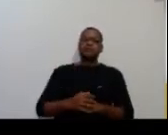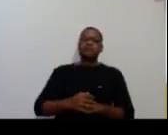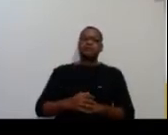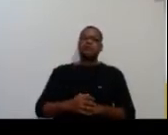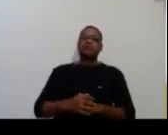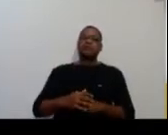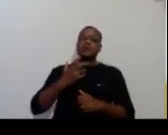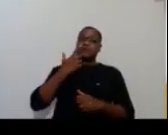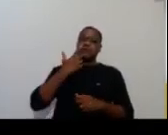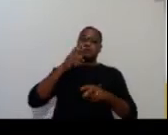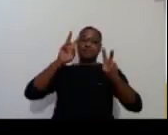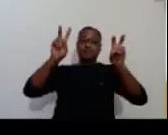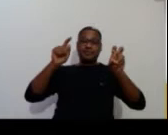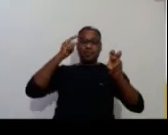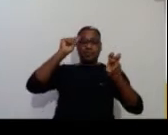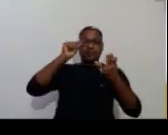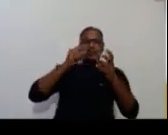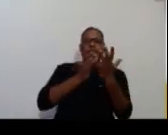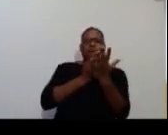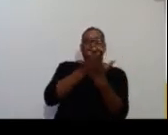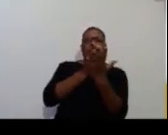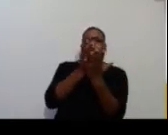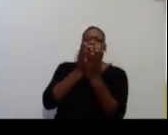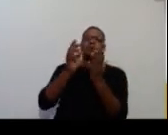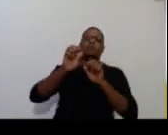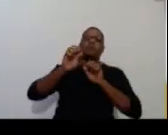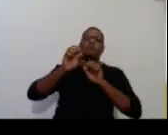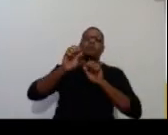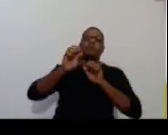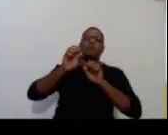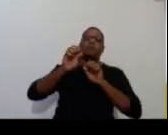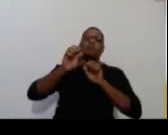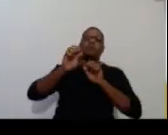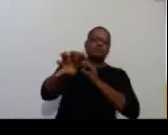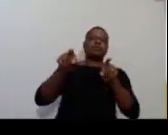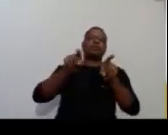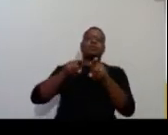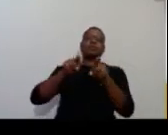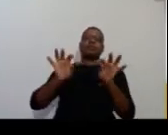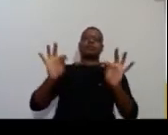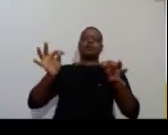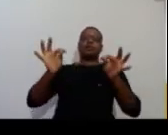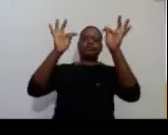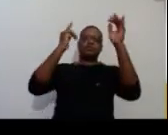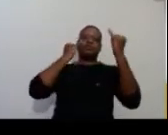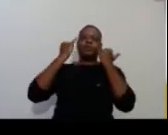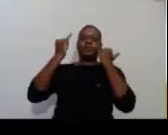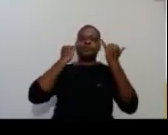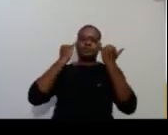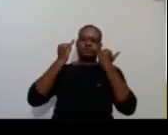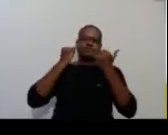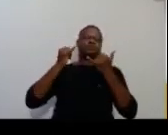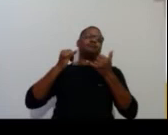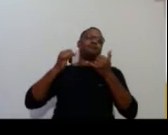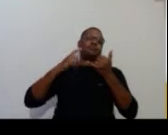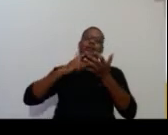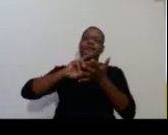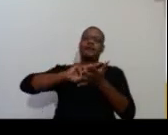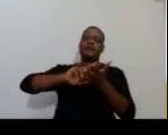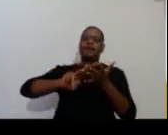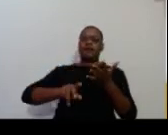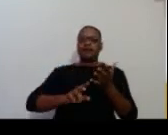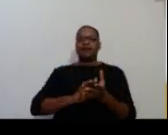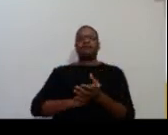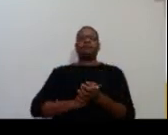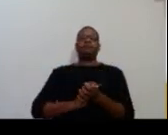da educação à distância, as possibilidades das tecnologias da informação e da comunicação, as inúmeras, né? Trouxe até as habilidades